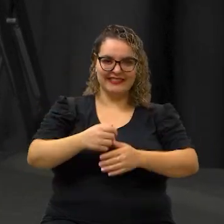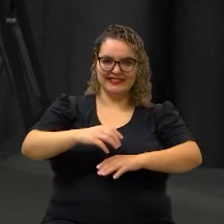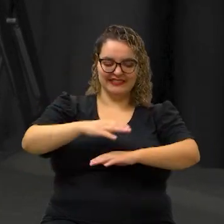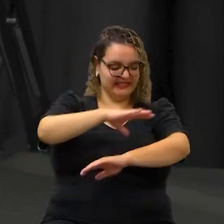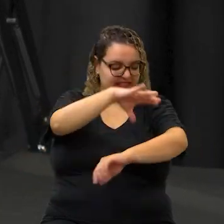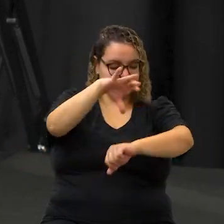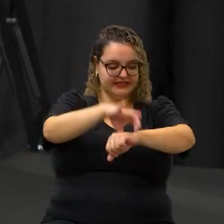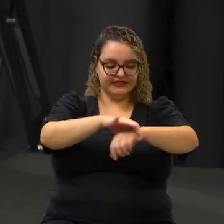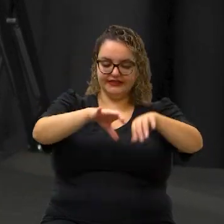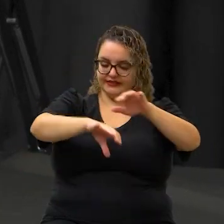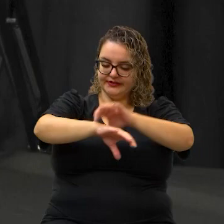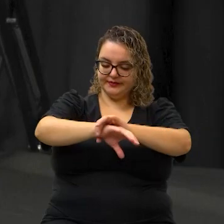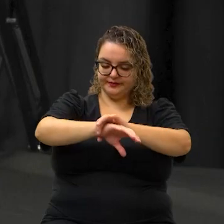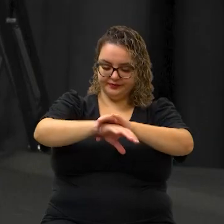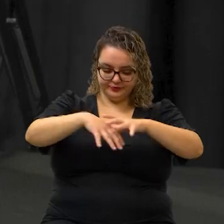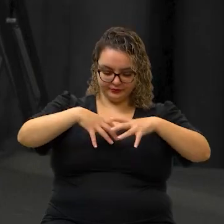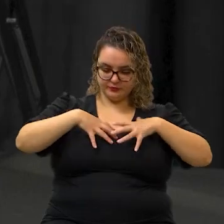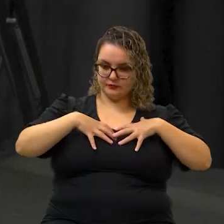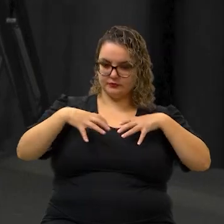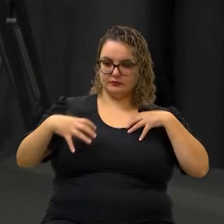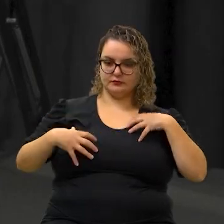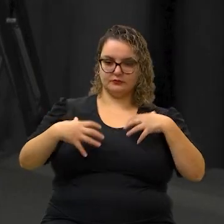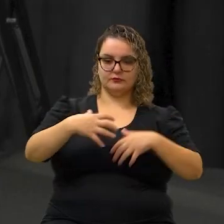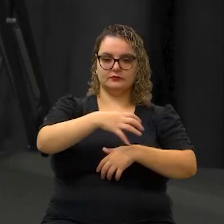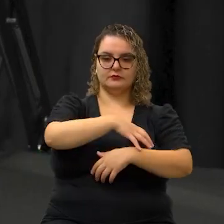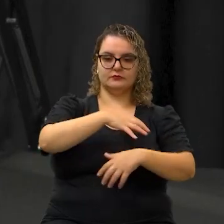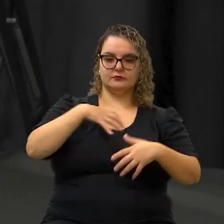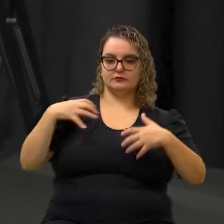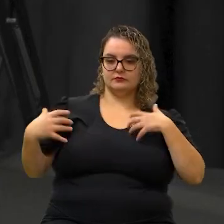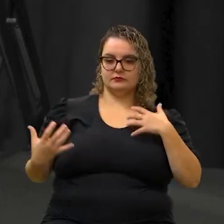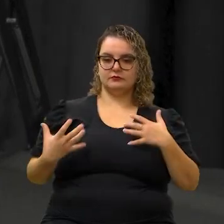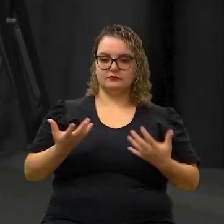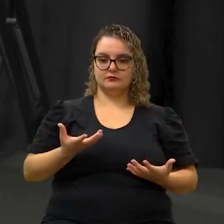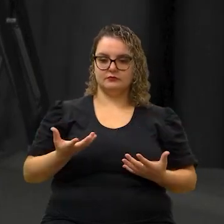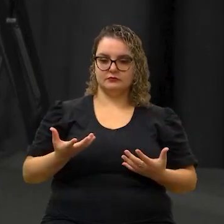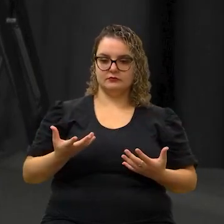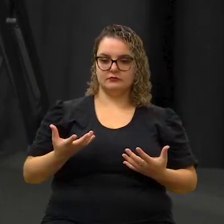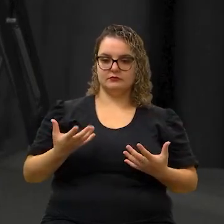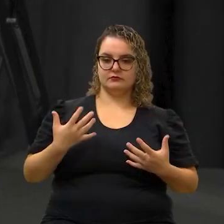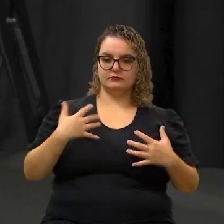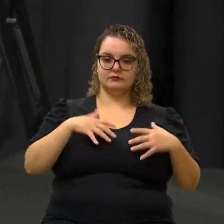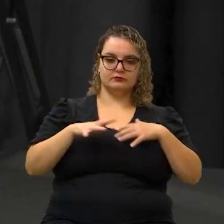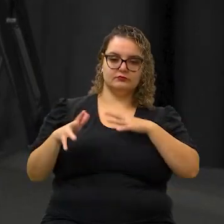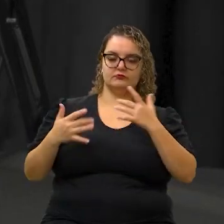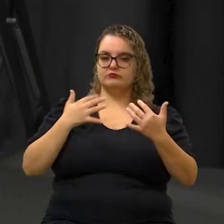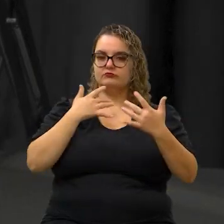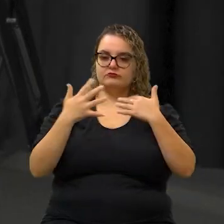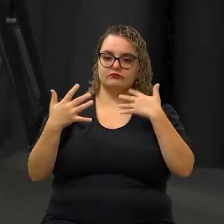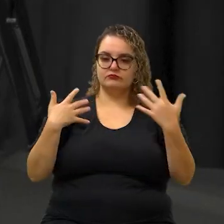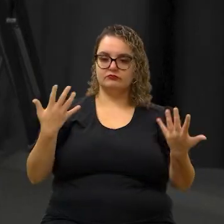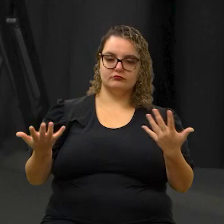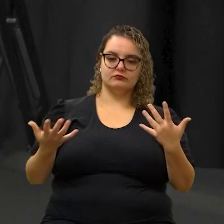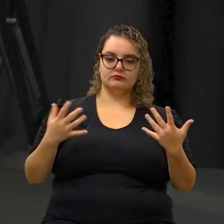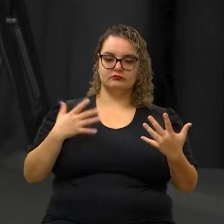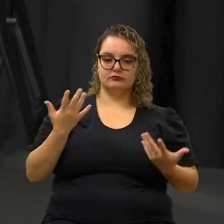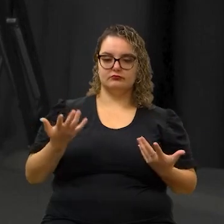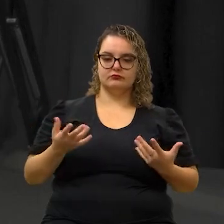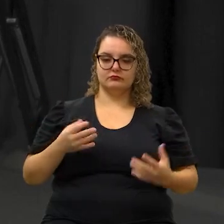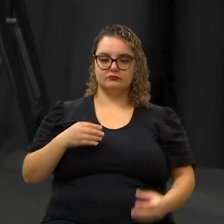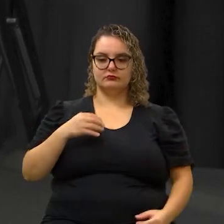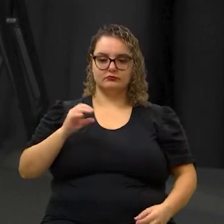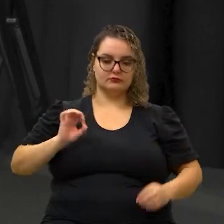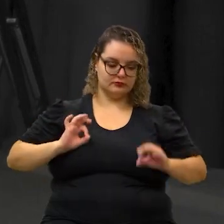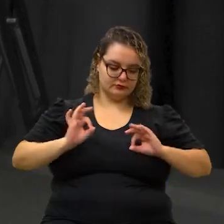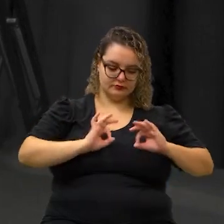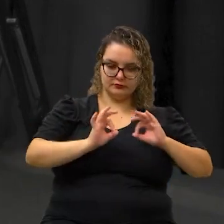estou aqui com uma blusa de manga comprida, com um pouco de... Ela é bem, digamos que assim, ilustrada com